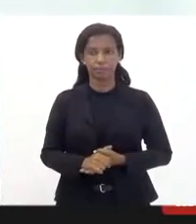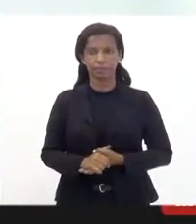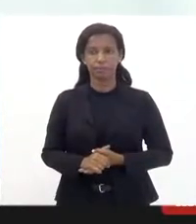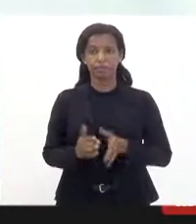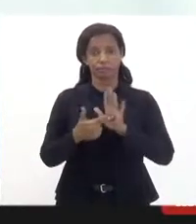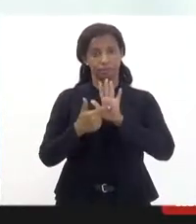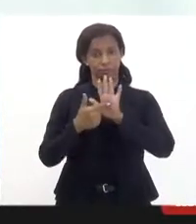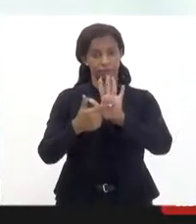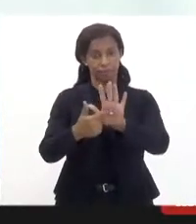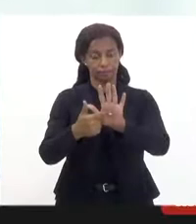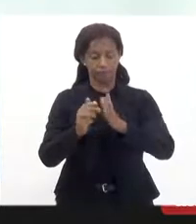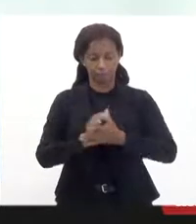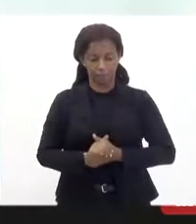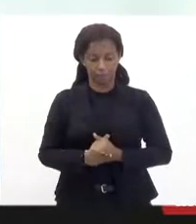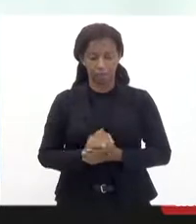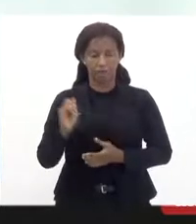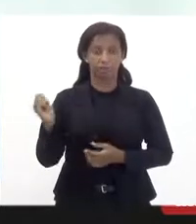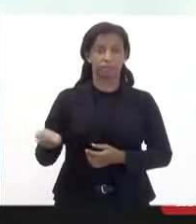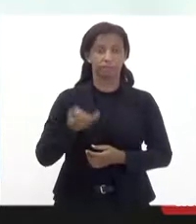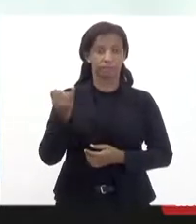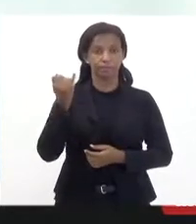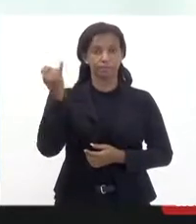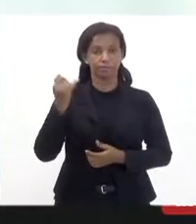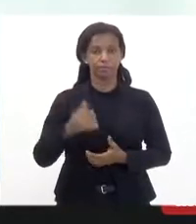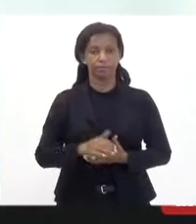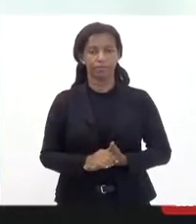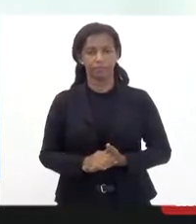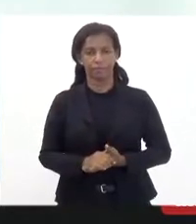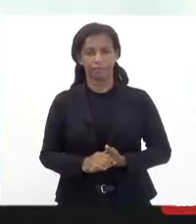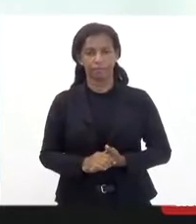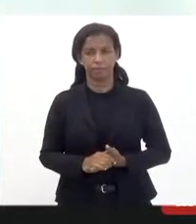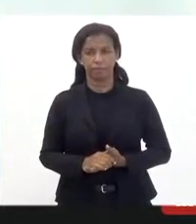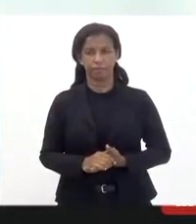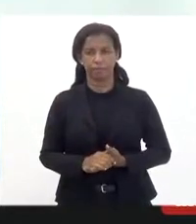é mostrar a importância,